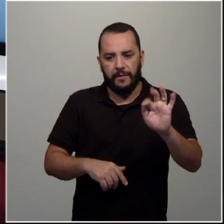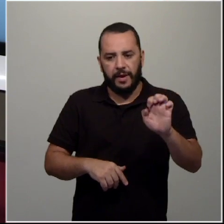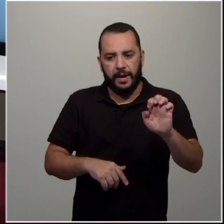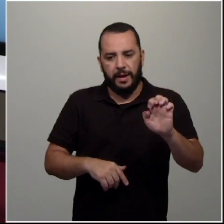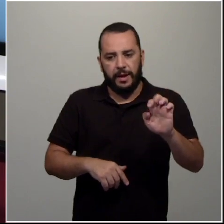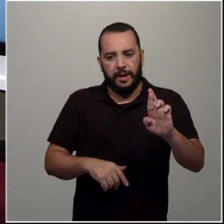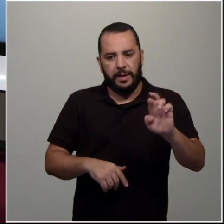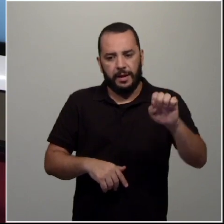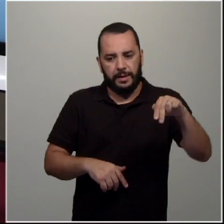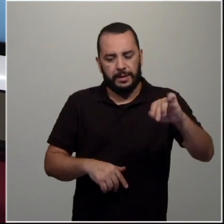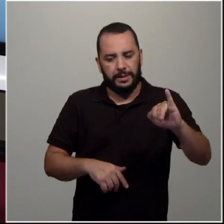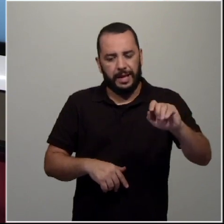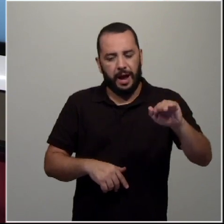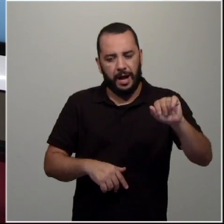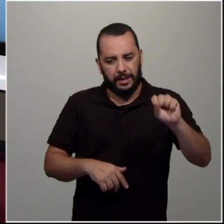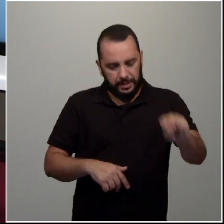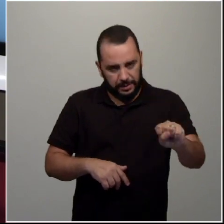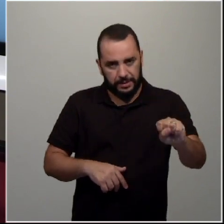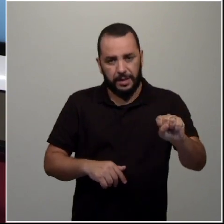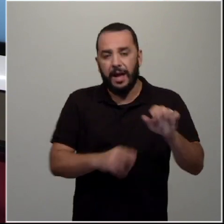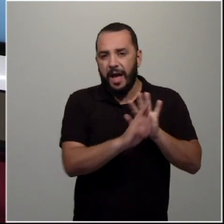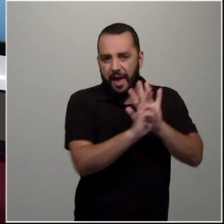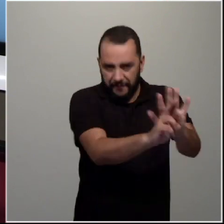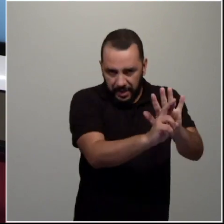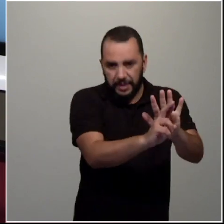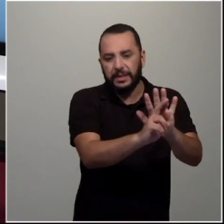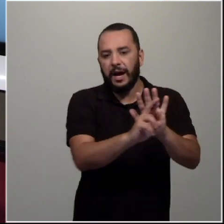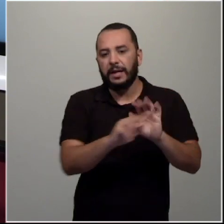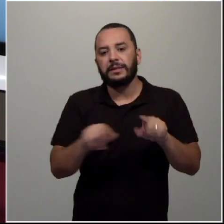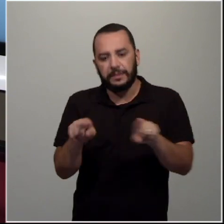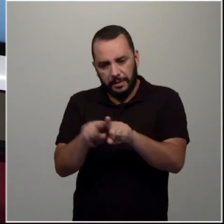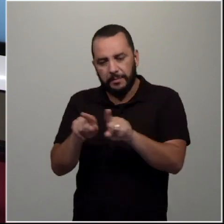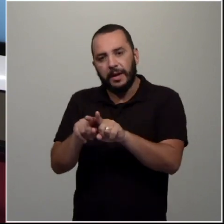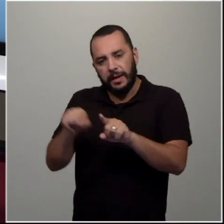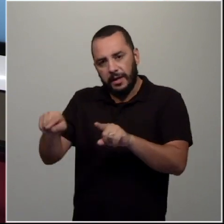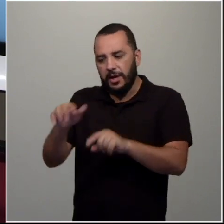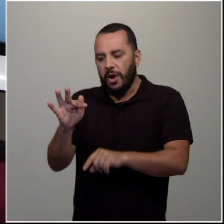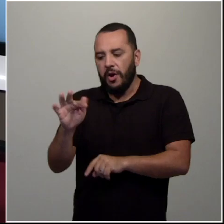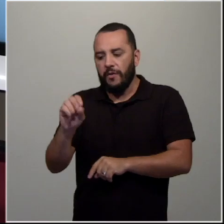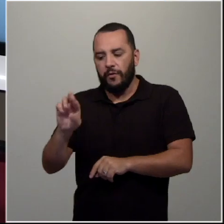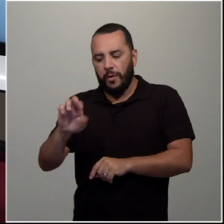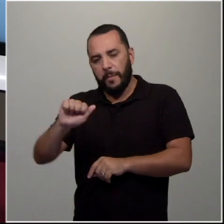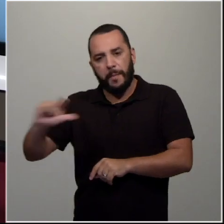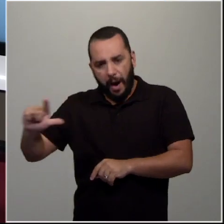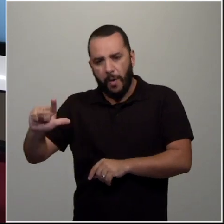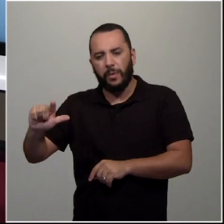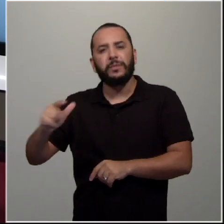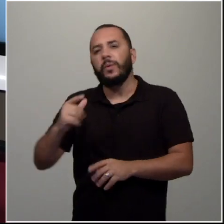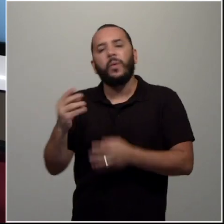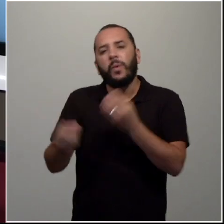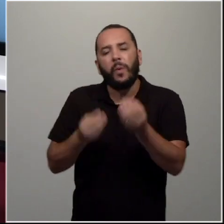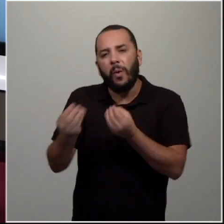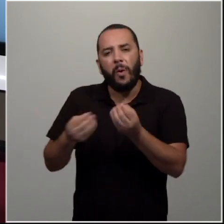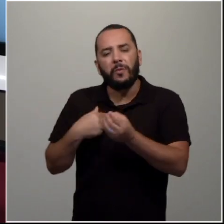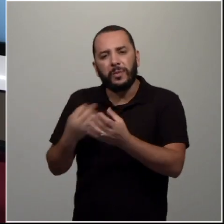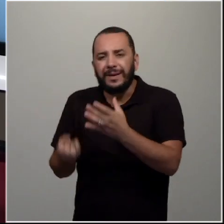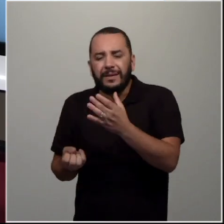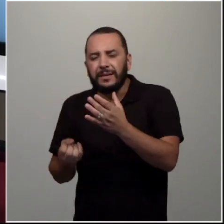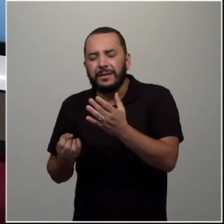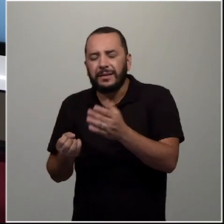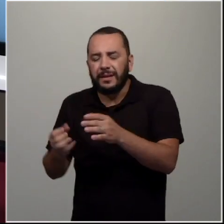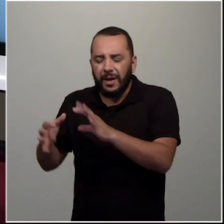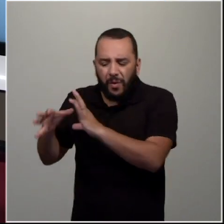né eu também estou trabalhando os aspectos diferenciais ou seja o contexto em que surge e se escuta e se